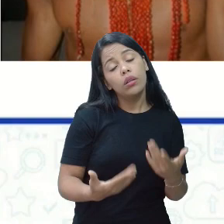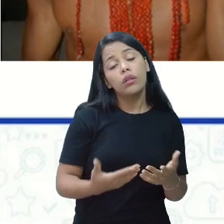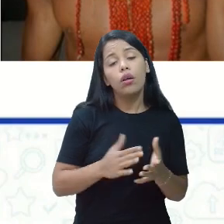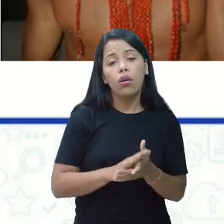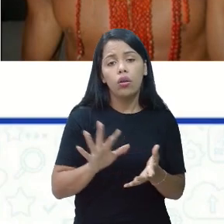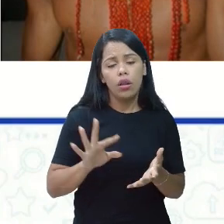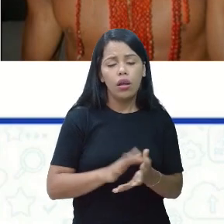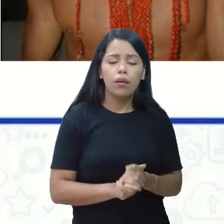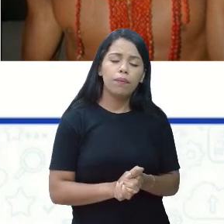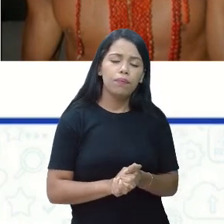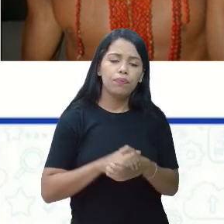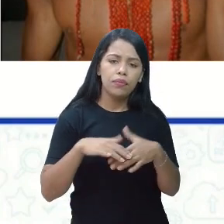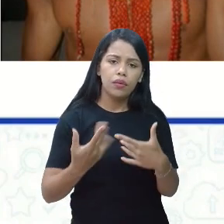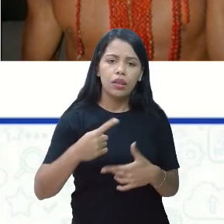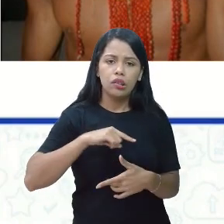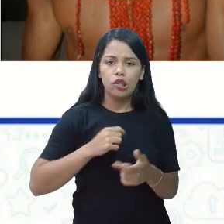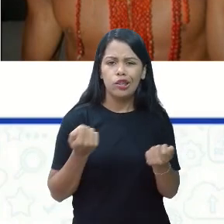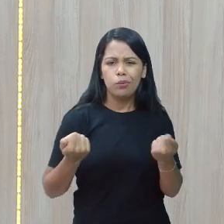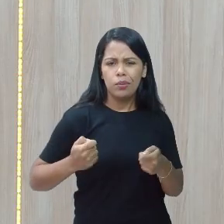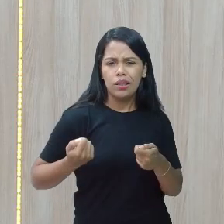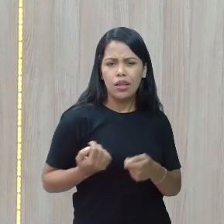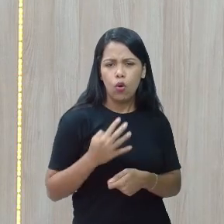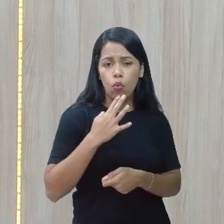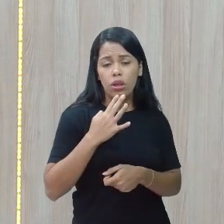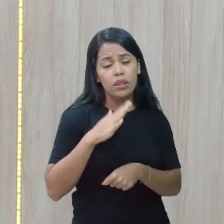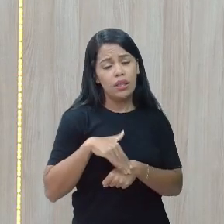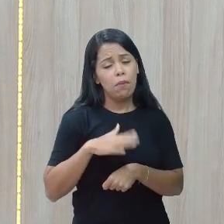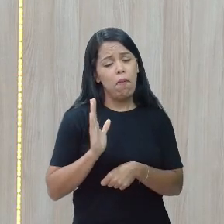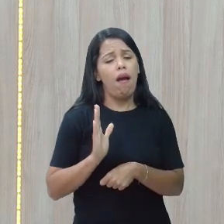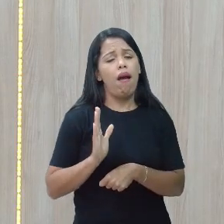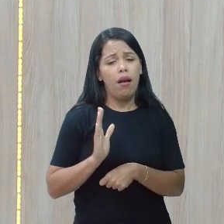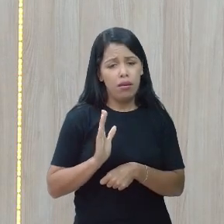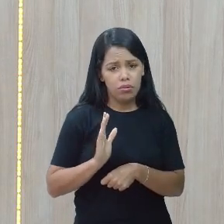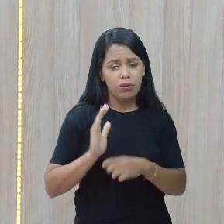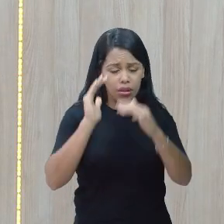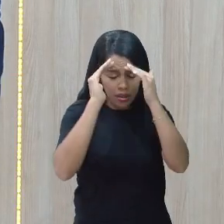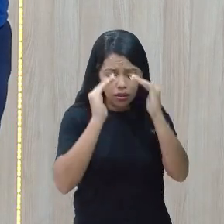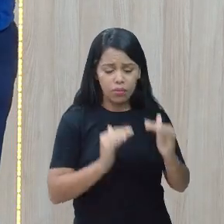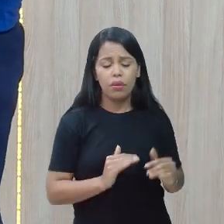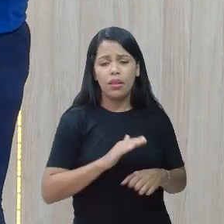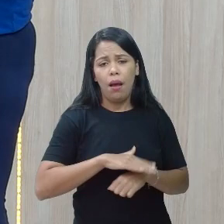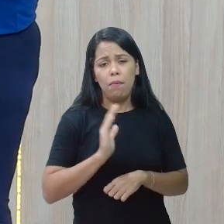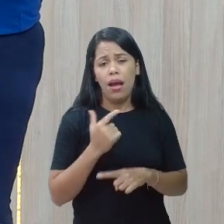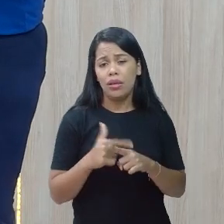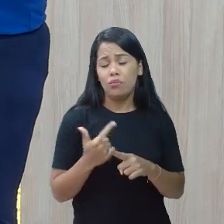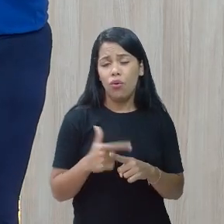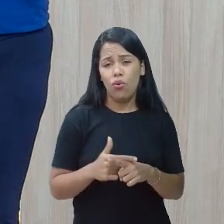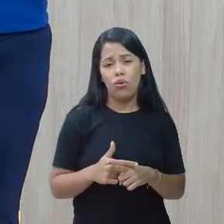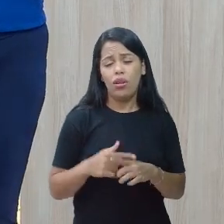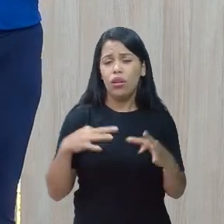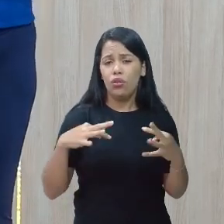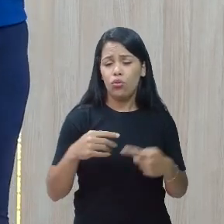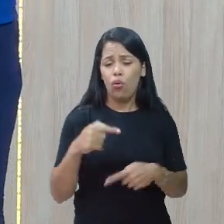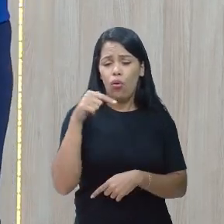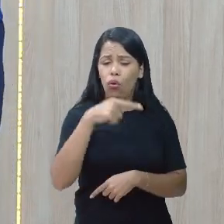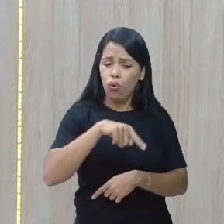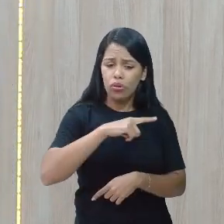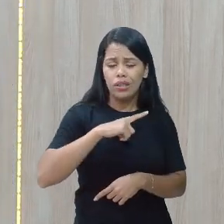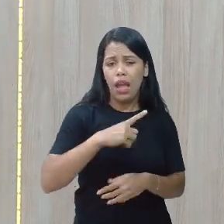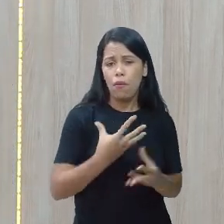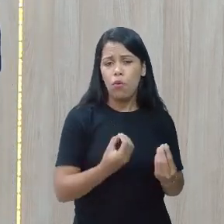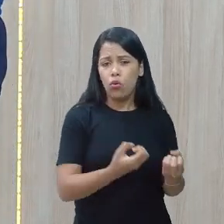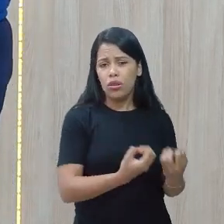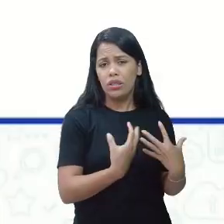tribo. Né? Então, a gente precisa conhecer mais e respeitar, porque eles têm muito a nos